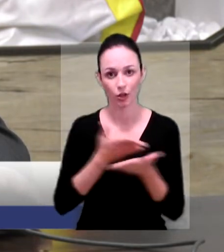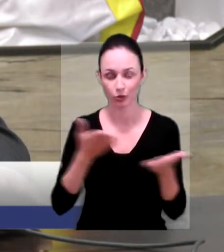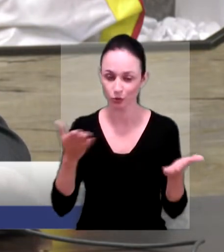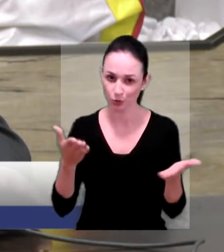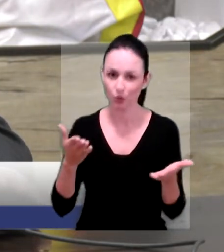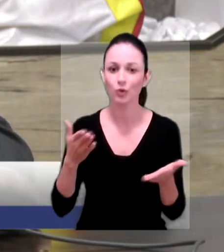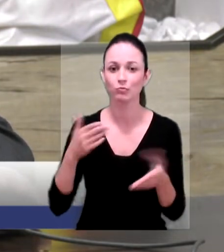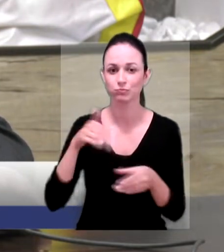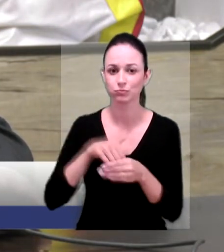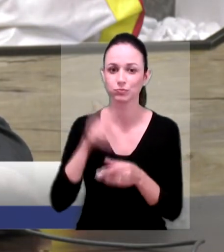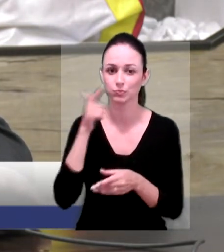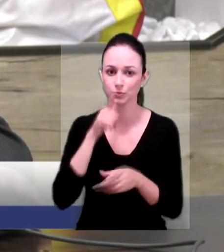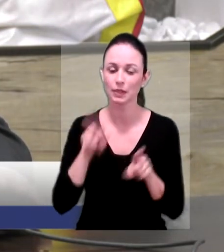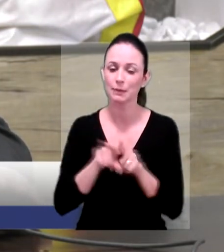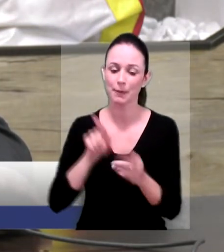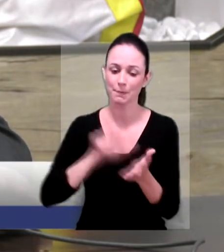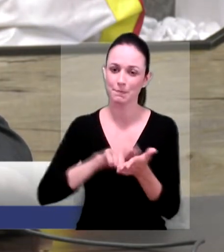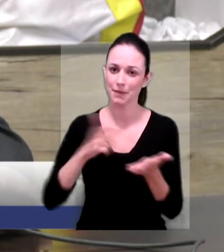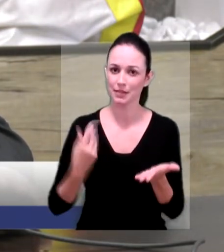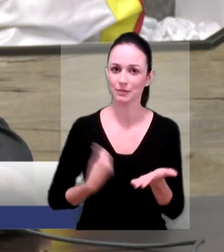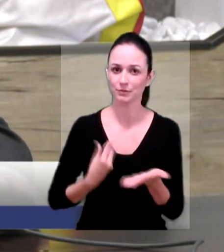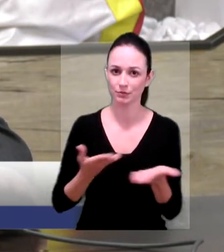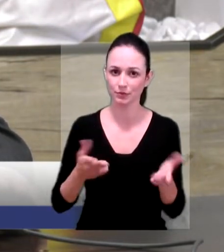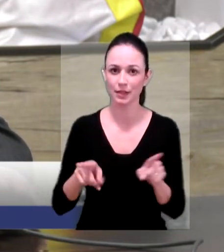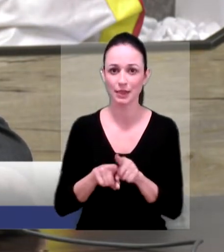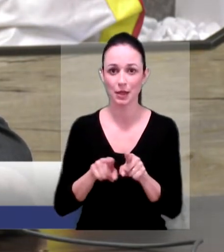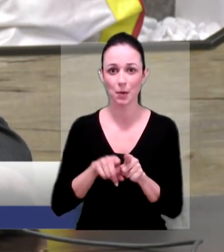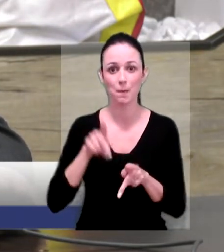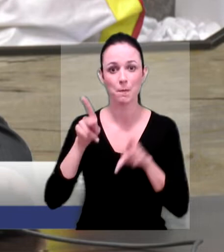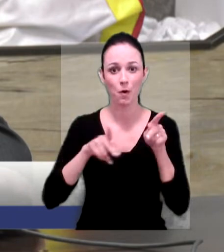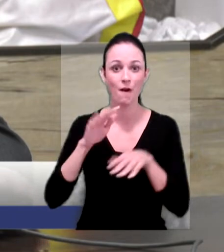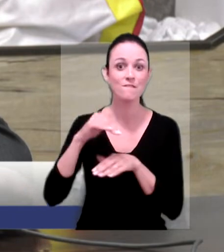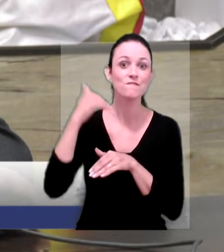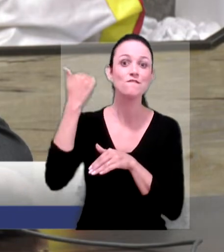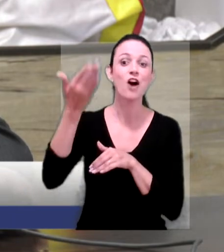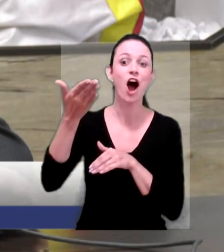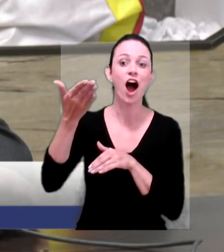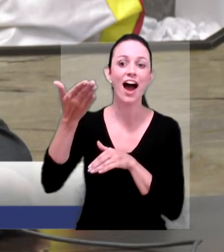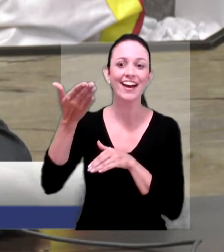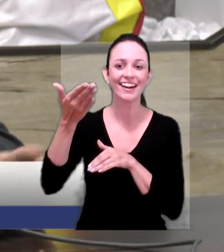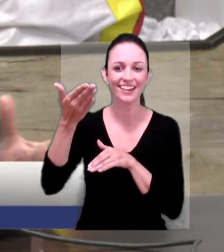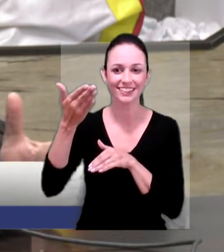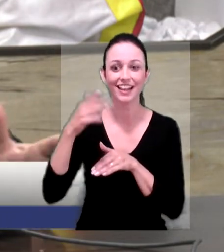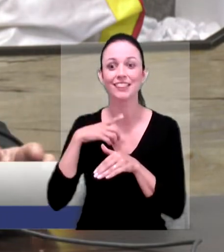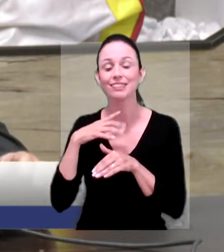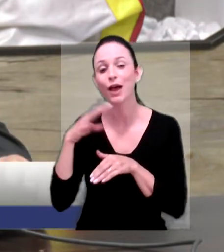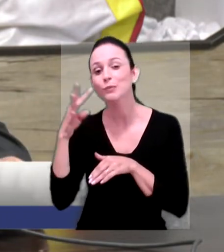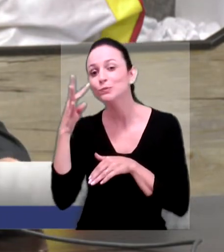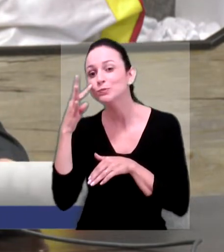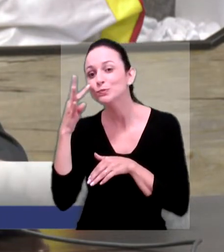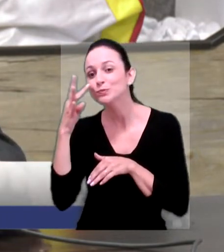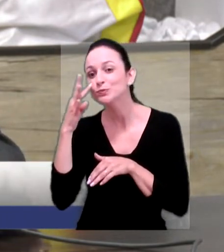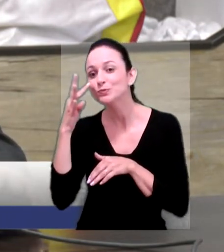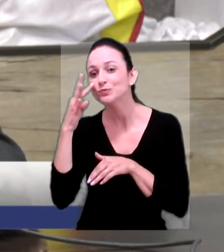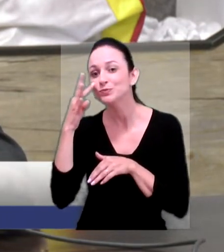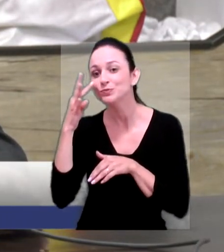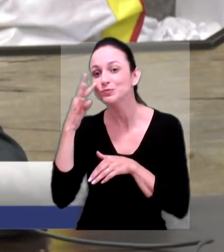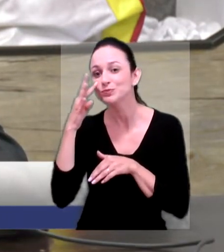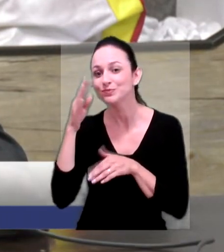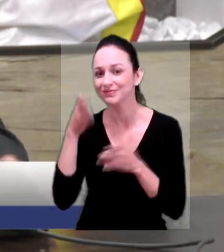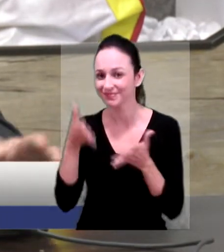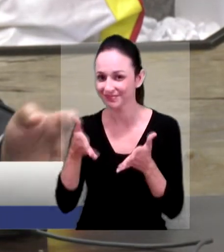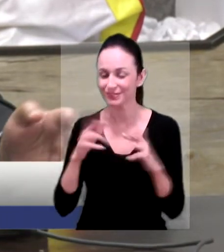presente e bom dia ao público aí fora também que está prestigiando essa solenidade